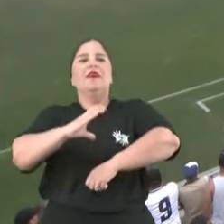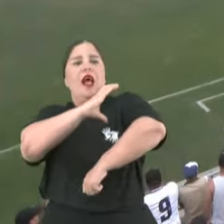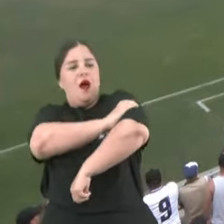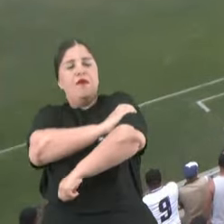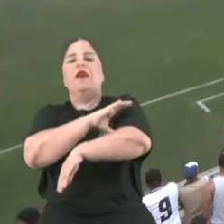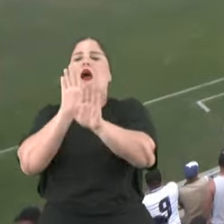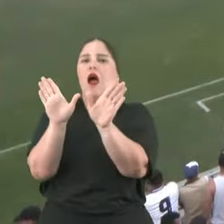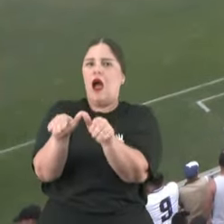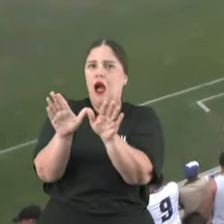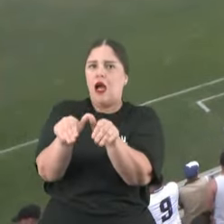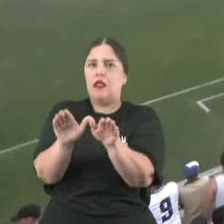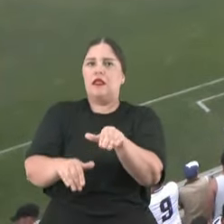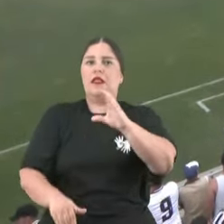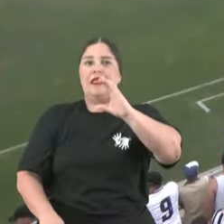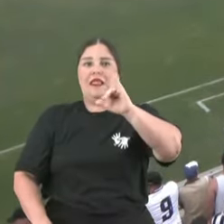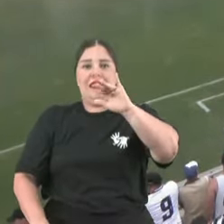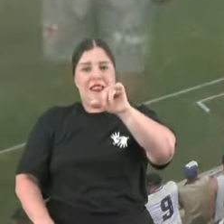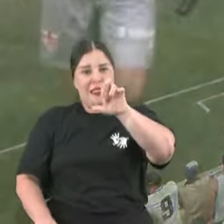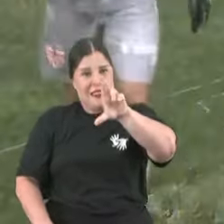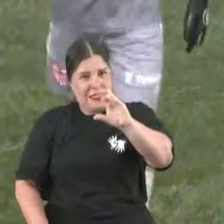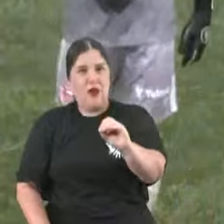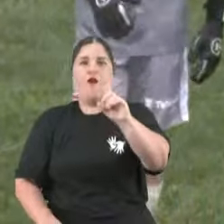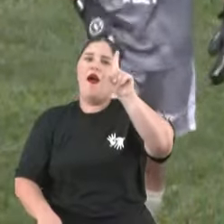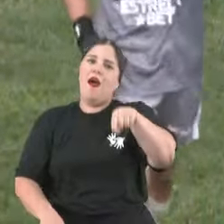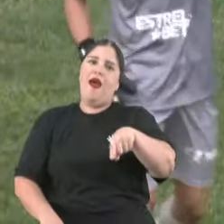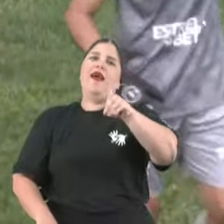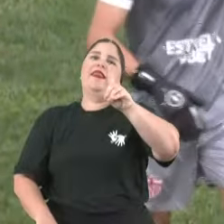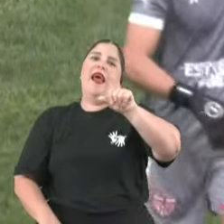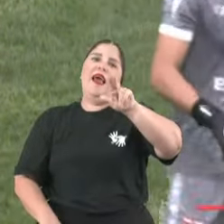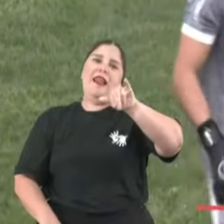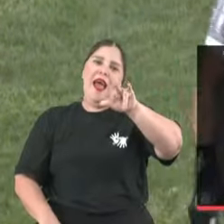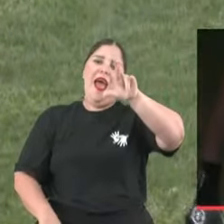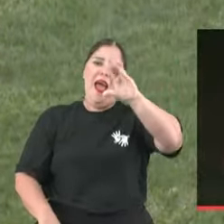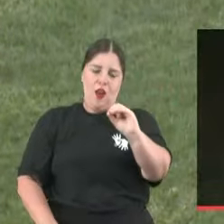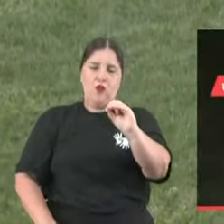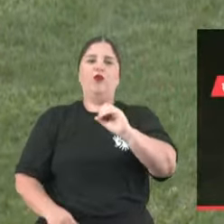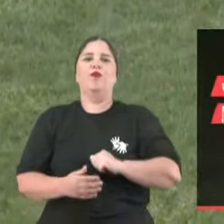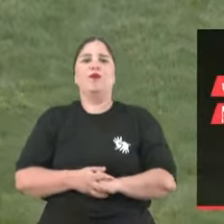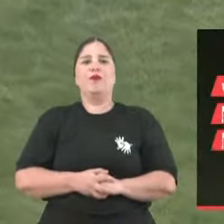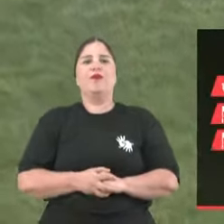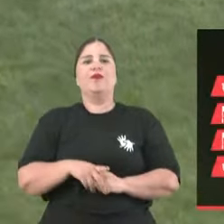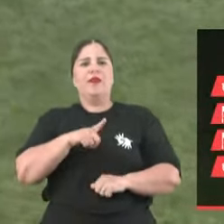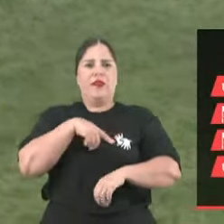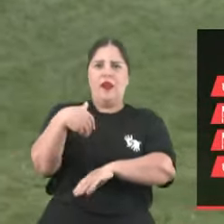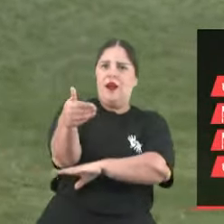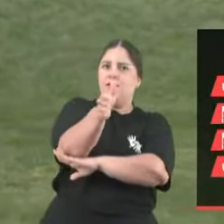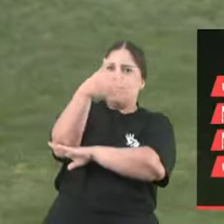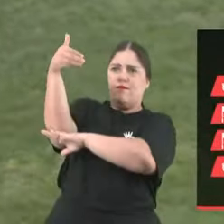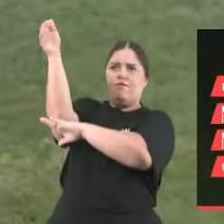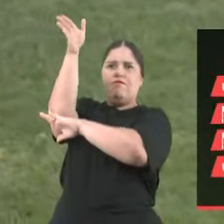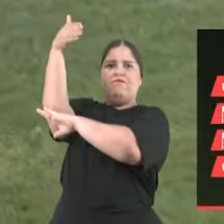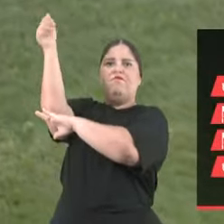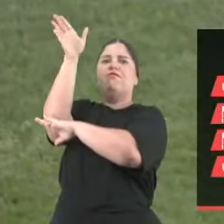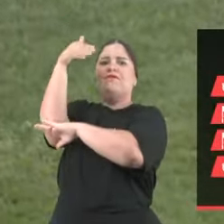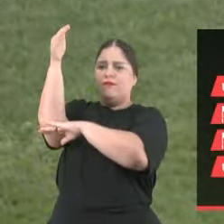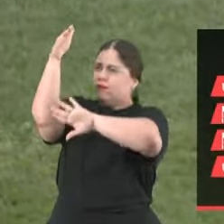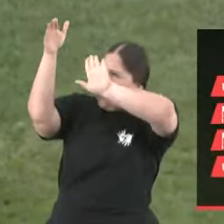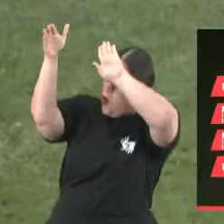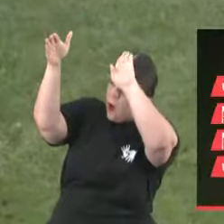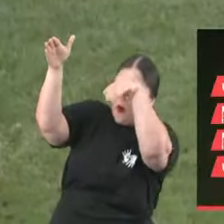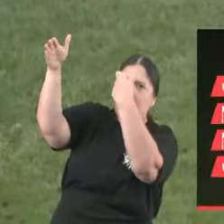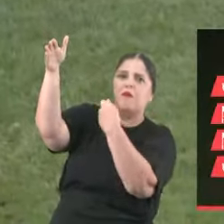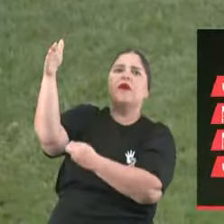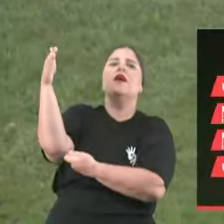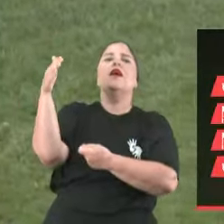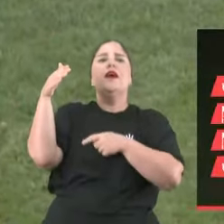Santos, vulgo Didira. O Asa que trouxe uma faixa, né, em homenagem ao João Leonardo, que foi um